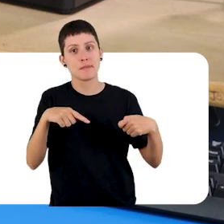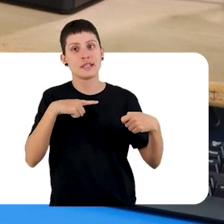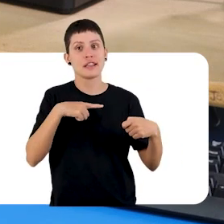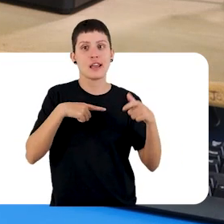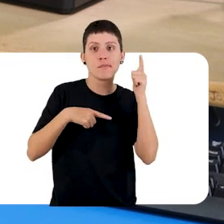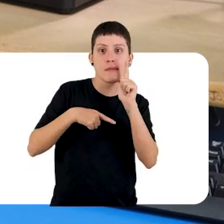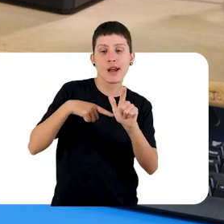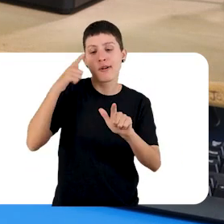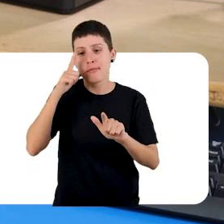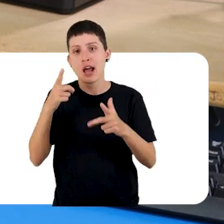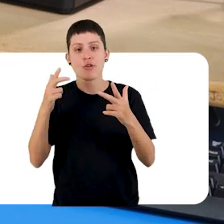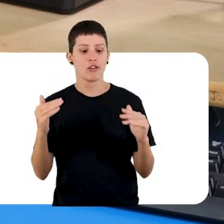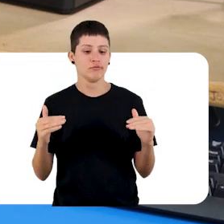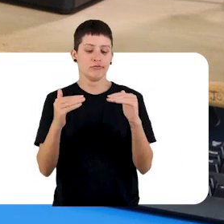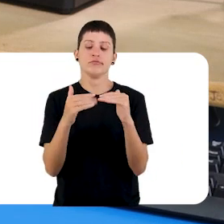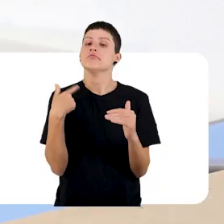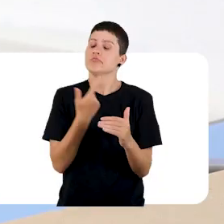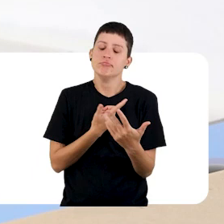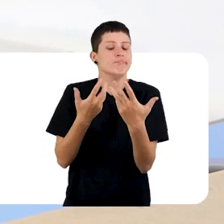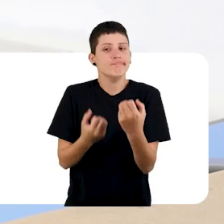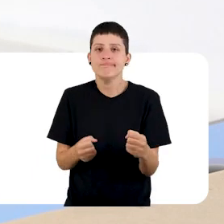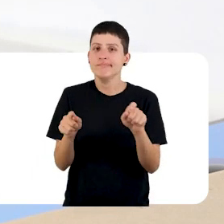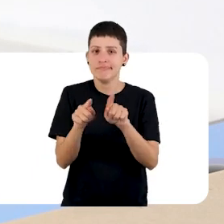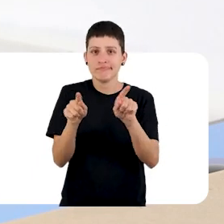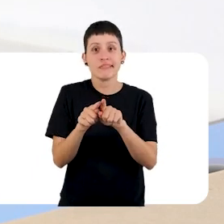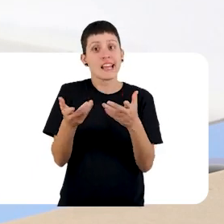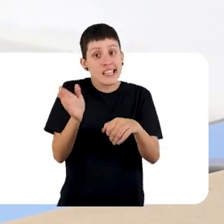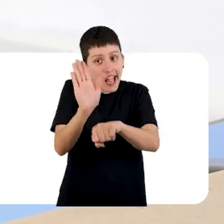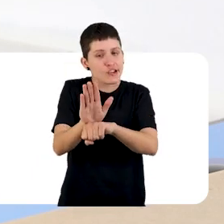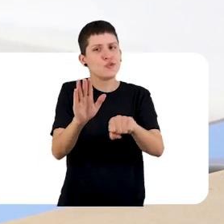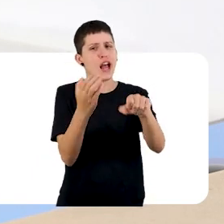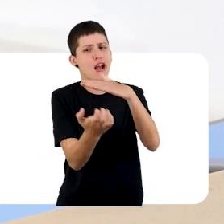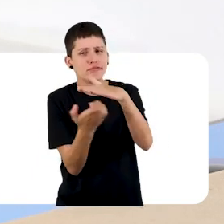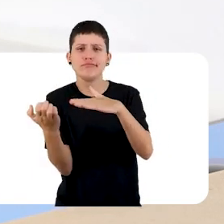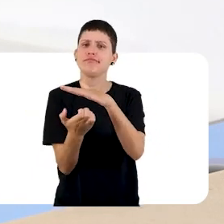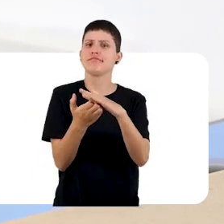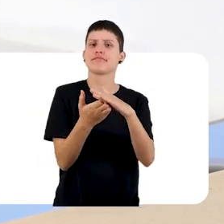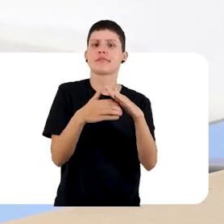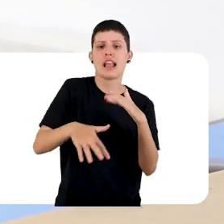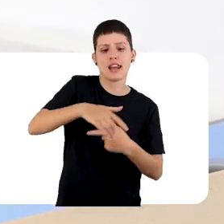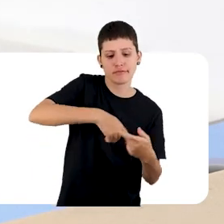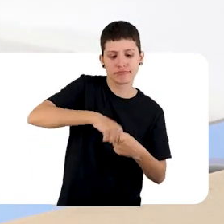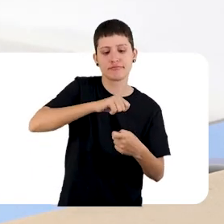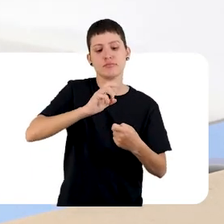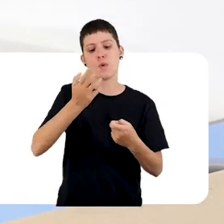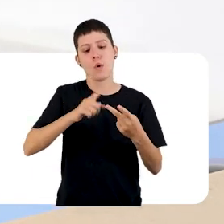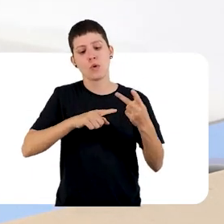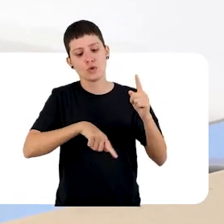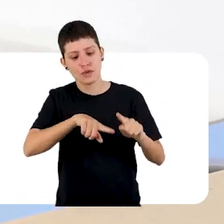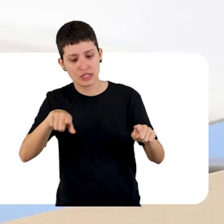nós estamos dispostos a ajudar as empresas nesses contextos de diversidade, de